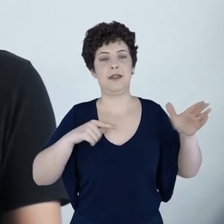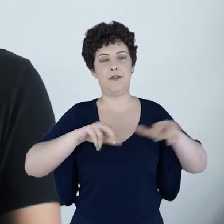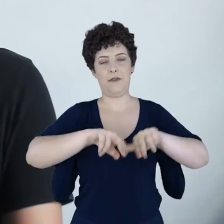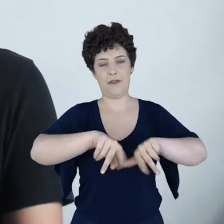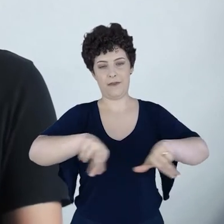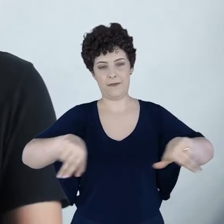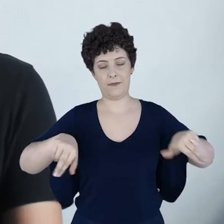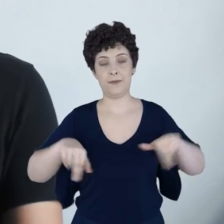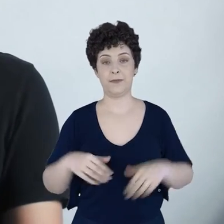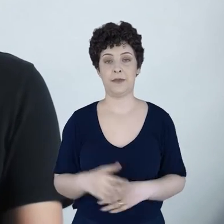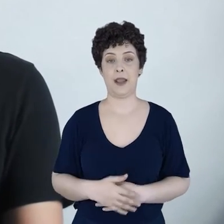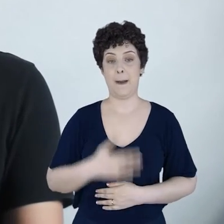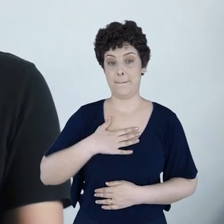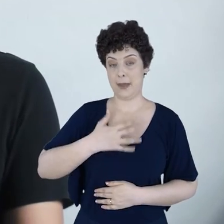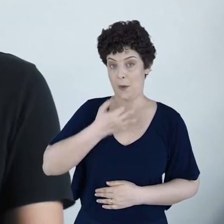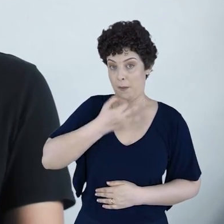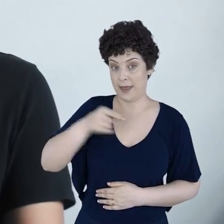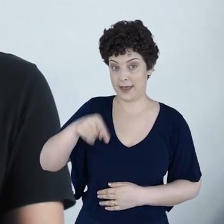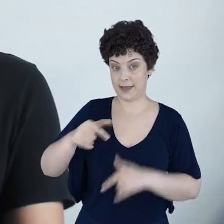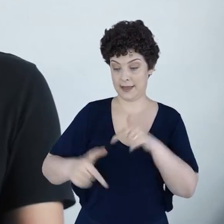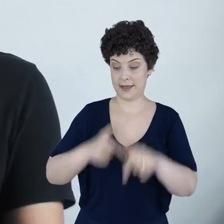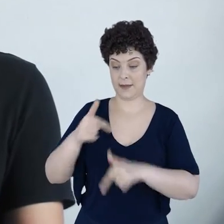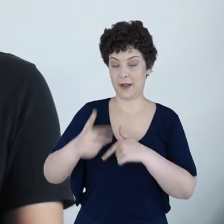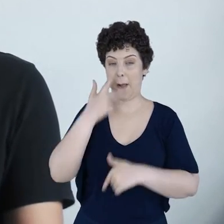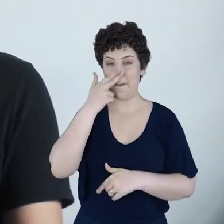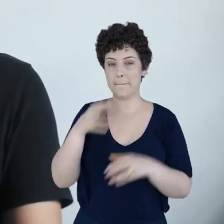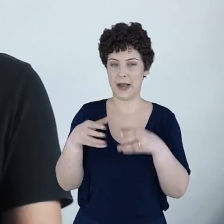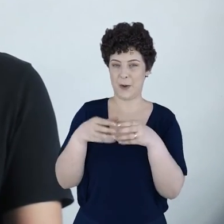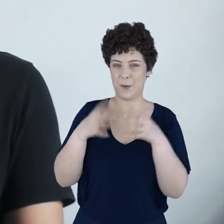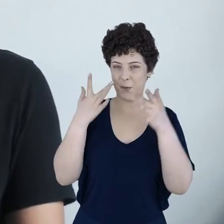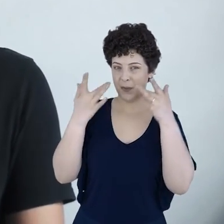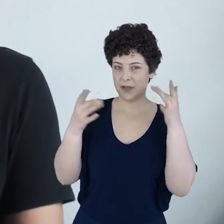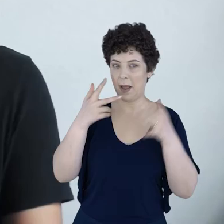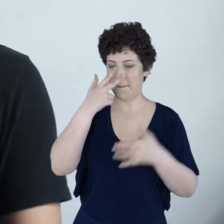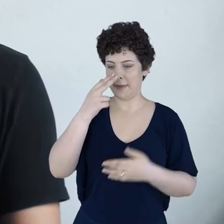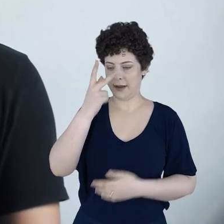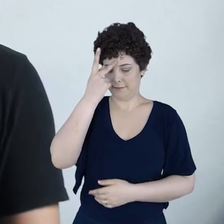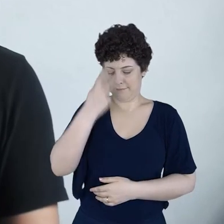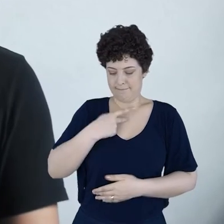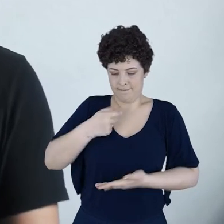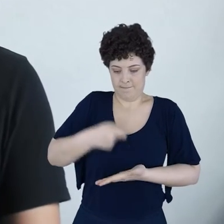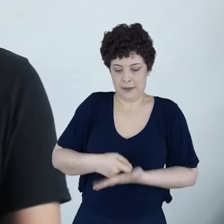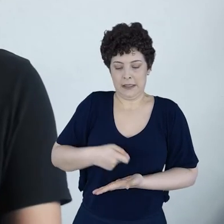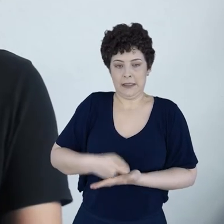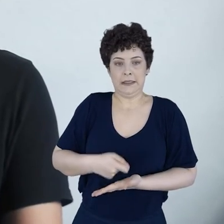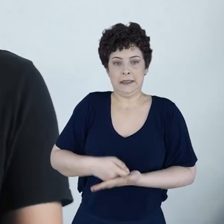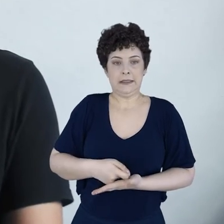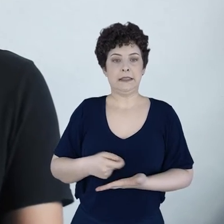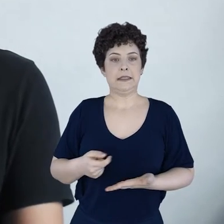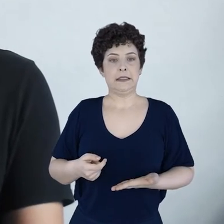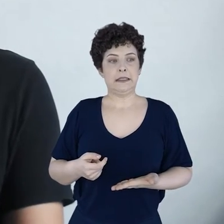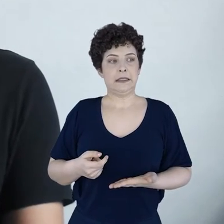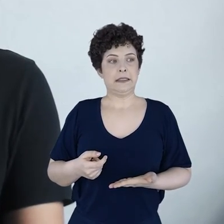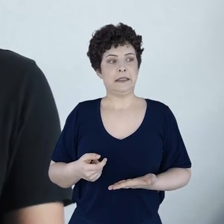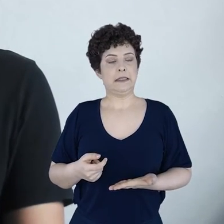E eu vejo esse trabalho de uma maneira como se a companhia tivesse se exigido...